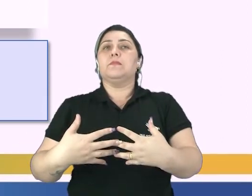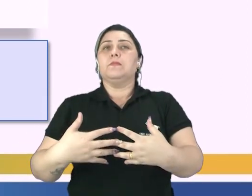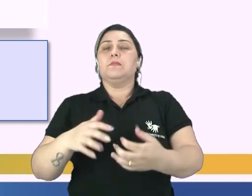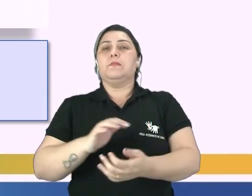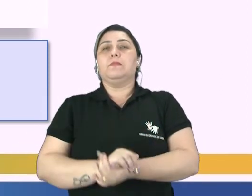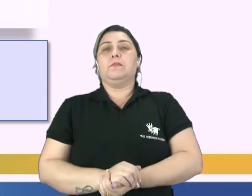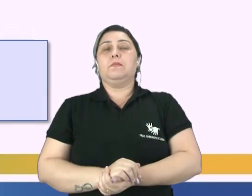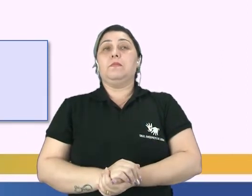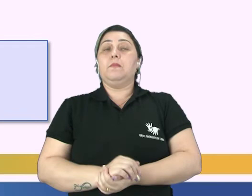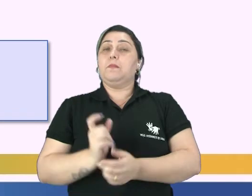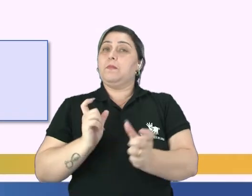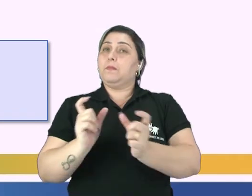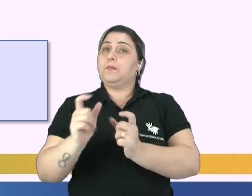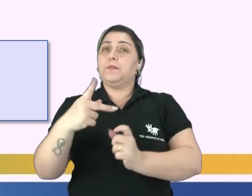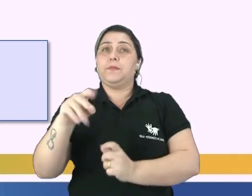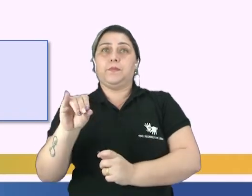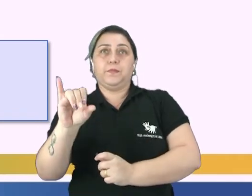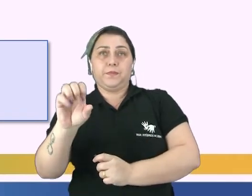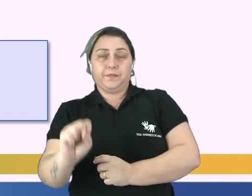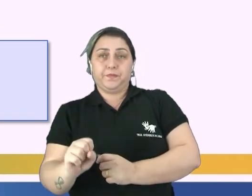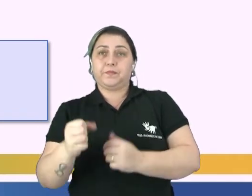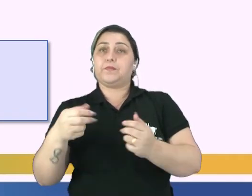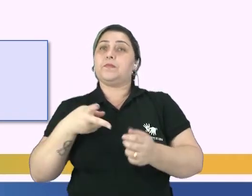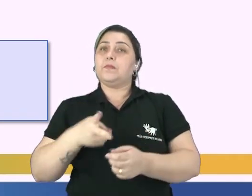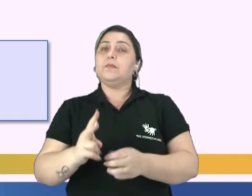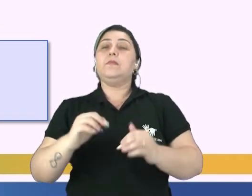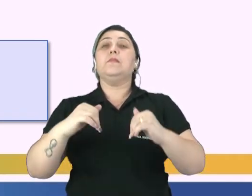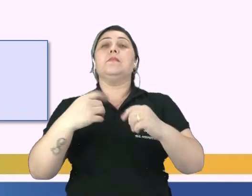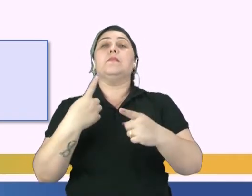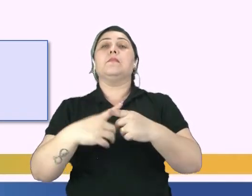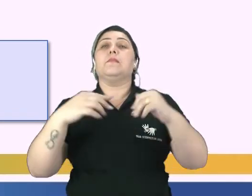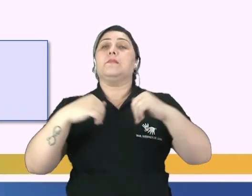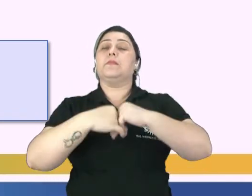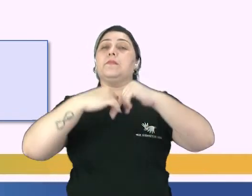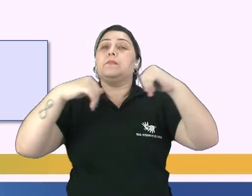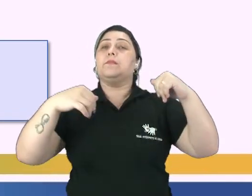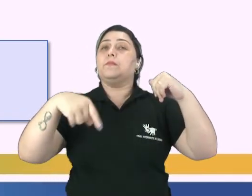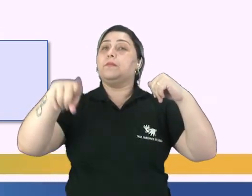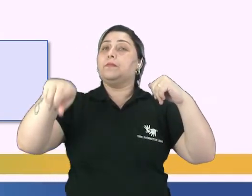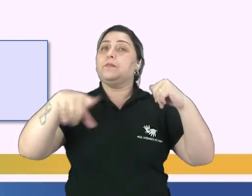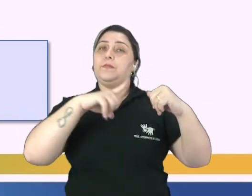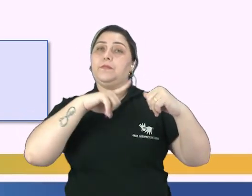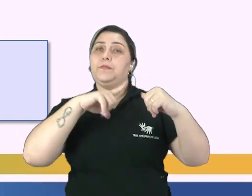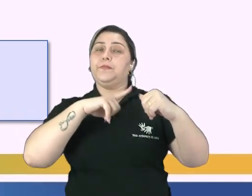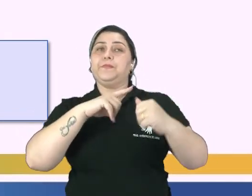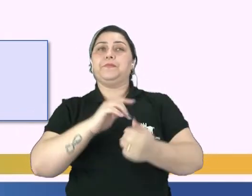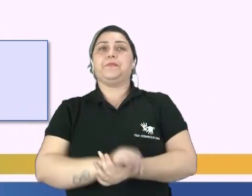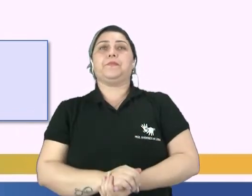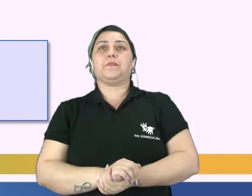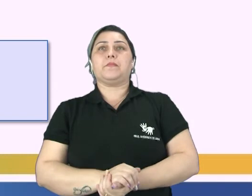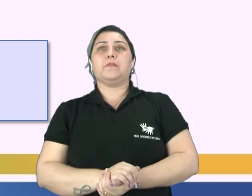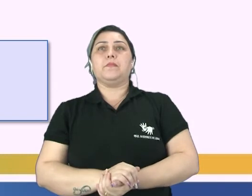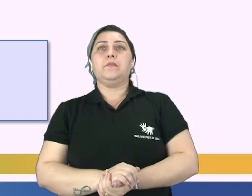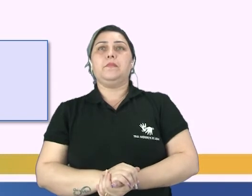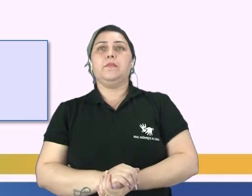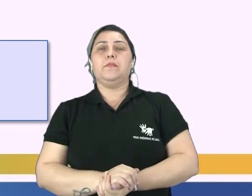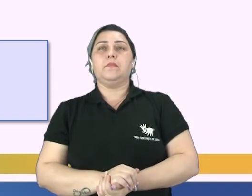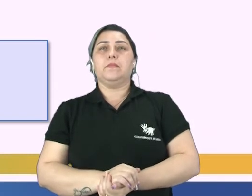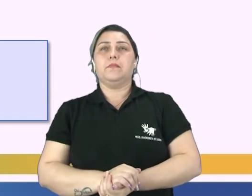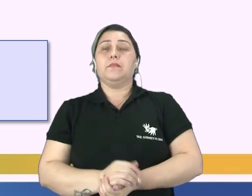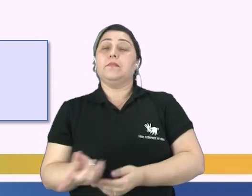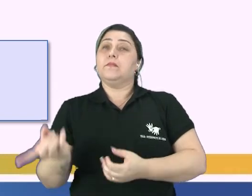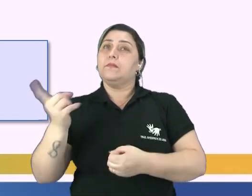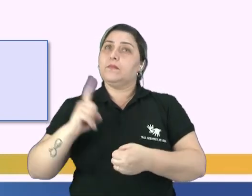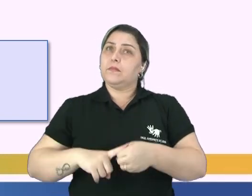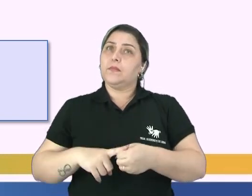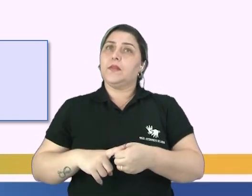a palavra pois. Continuando, gente, o Armandinho